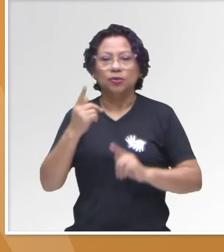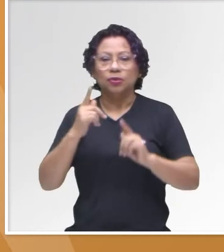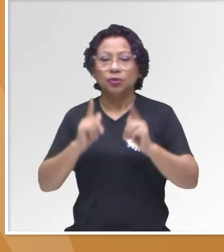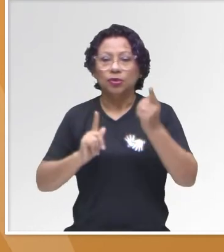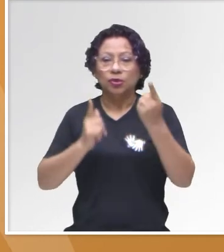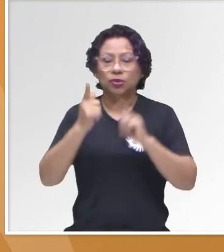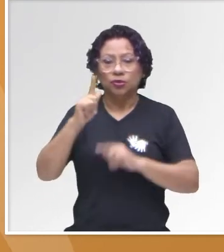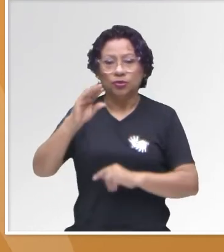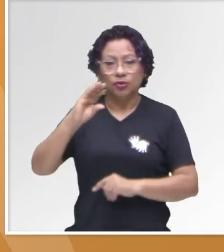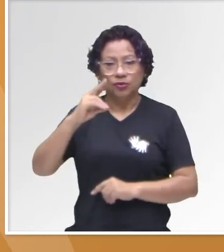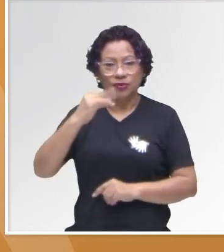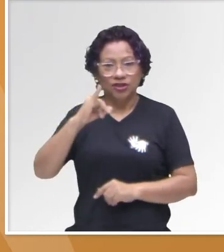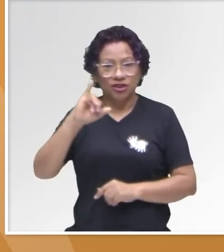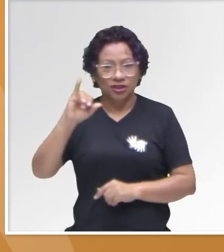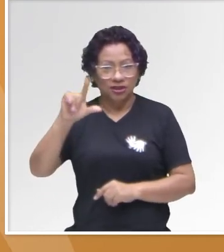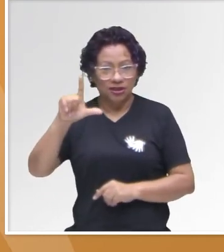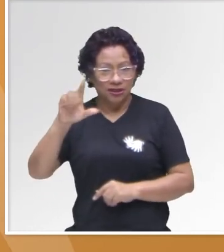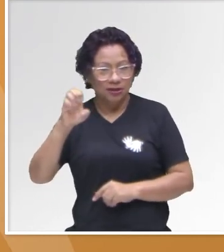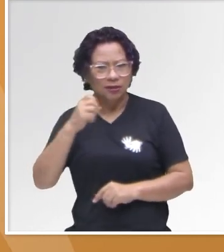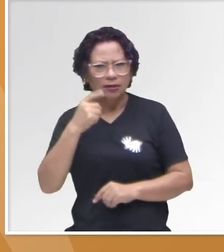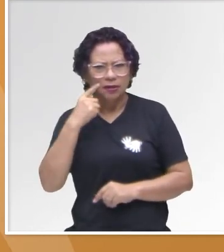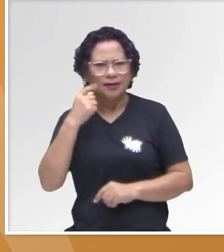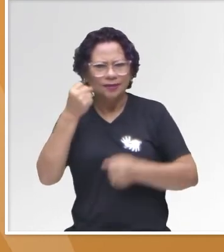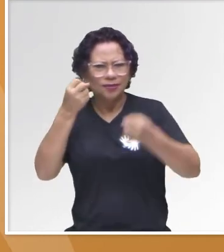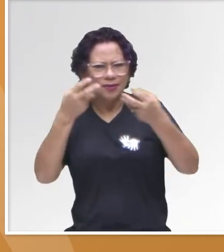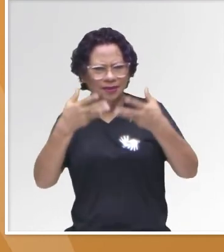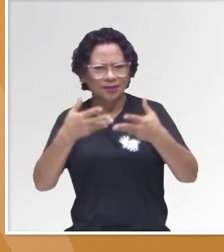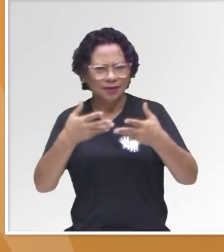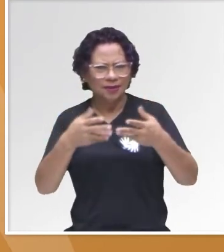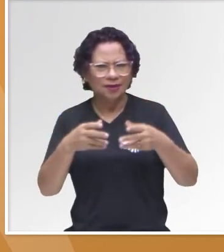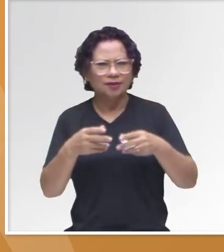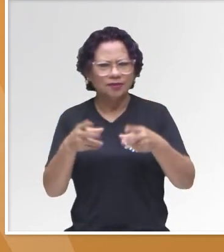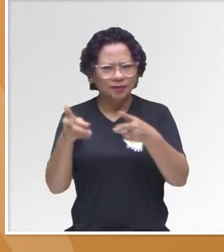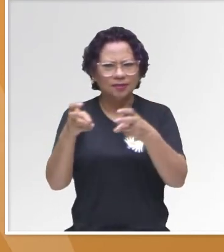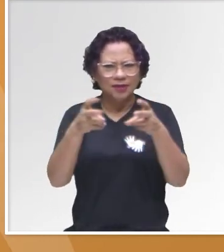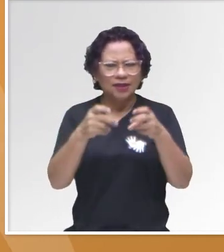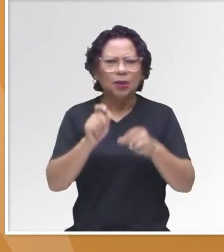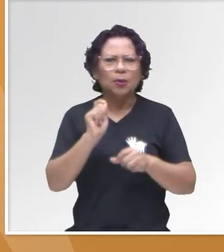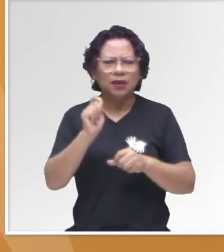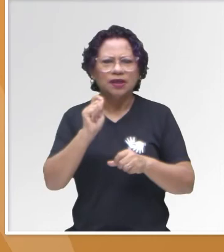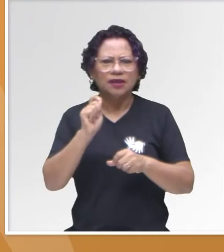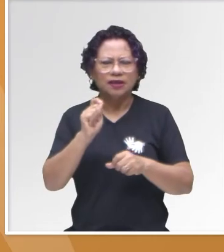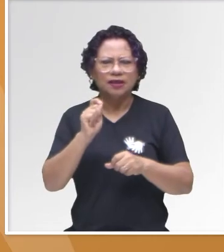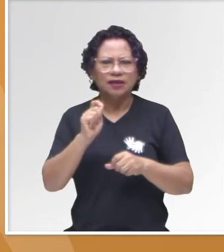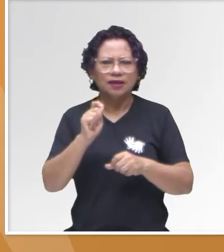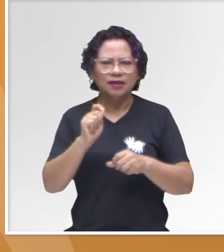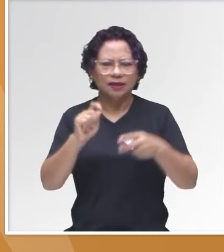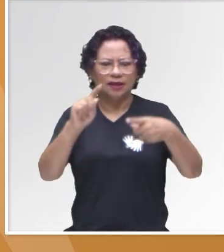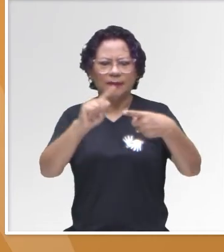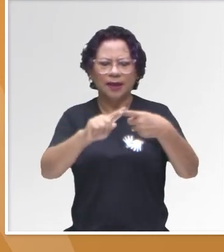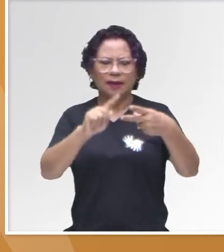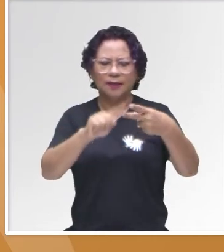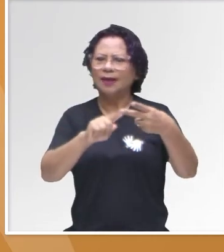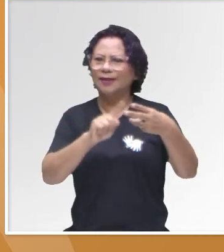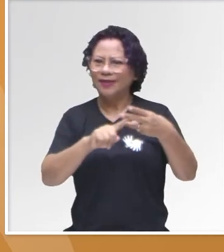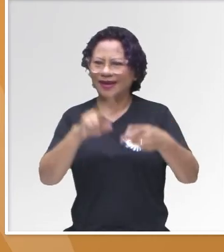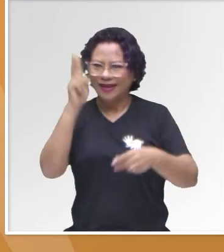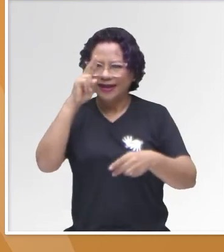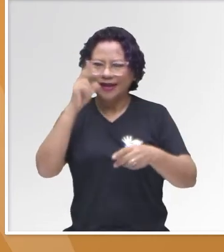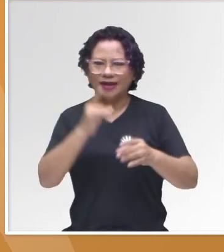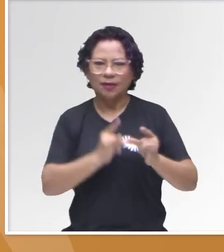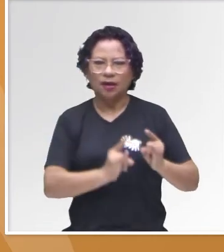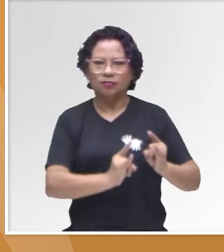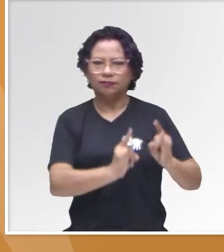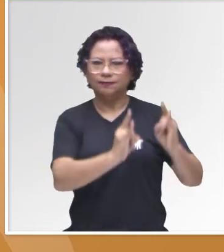comentei com vocês com relação à infraestrutura, né? Observem o quê? O que tem nessas imagens? Os prédios, né? Então, é a